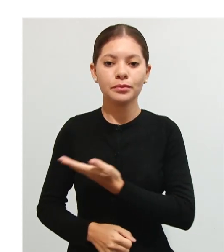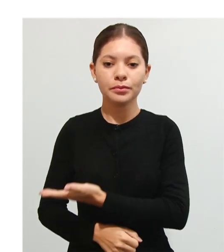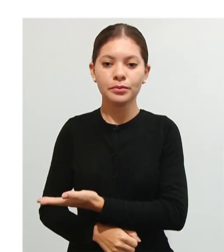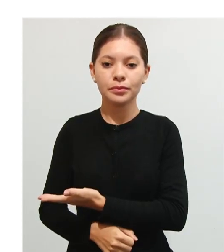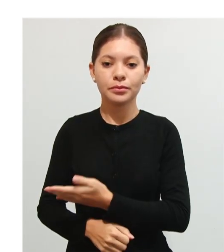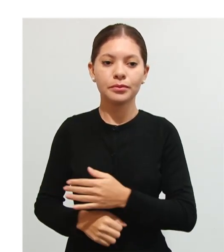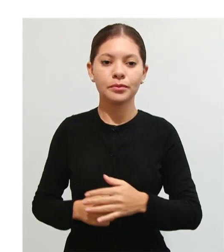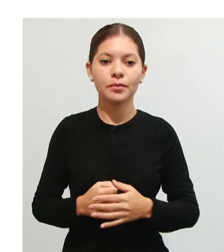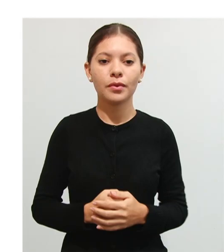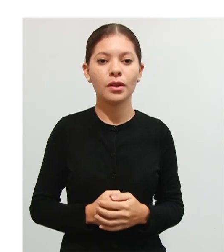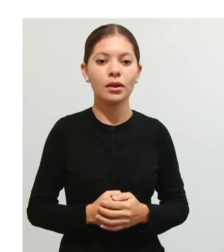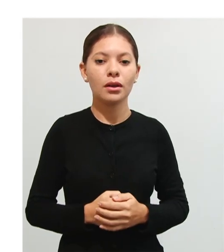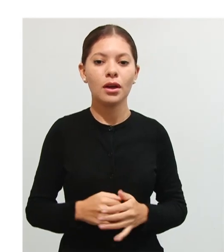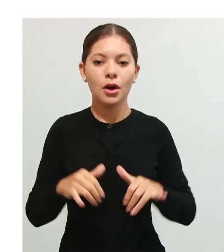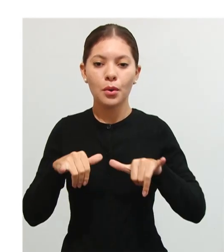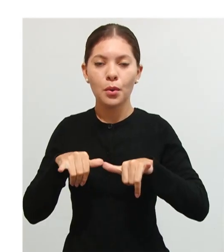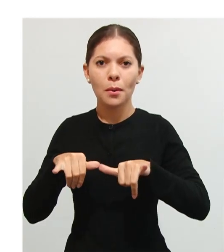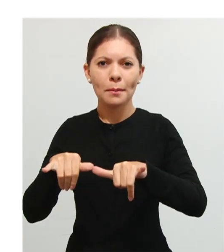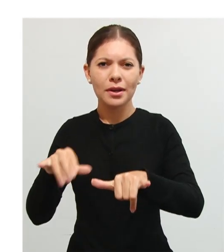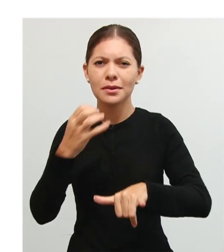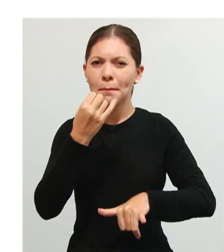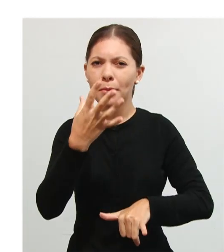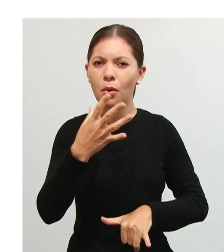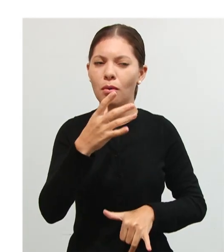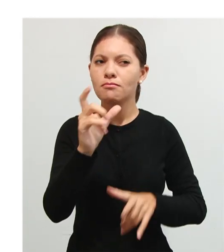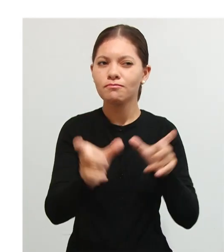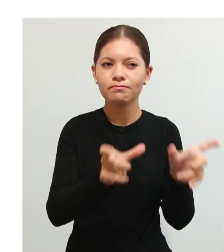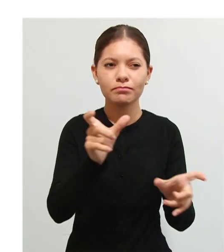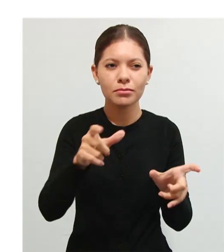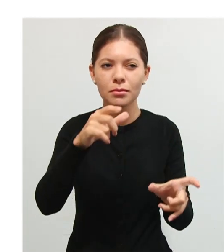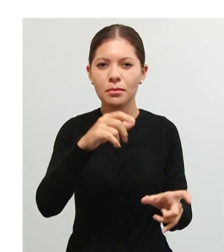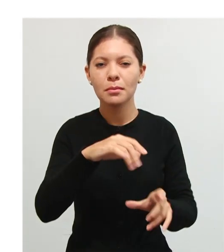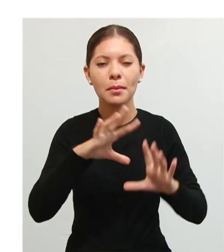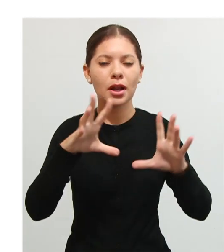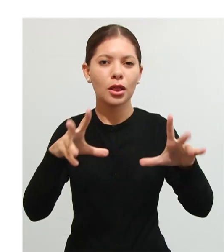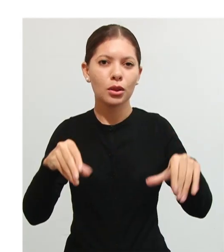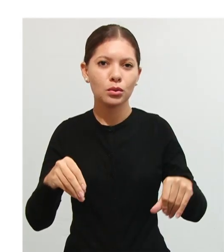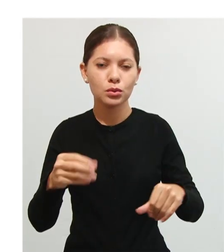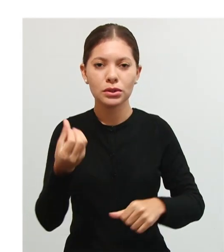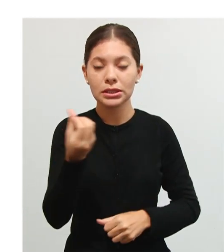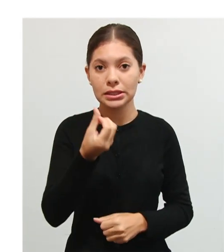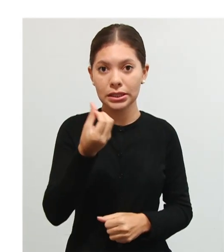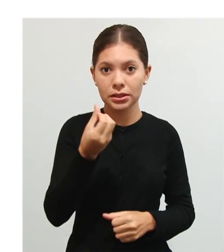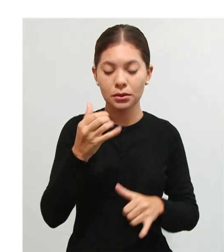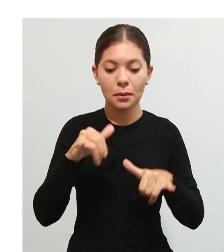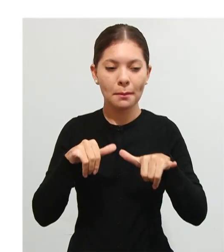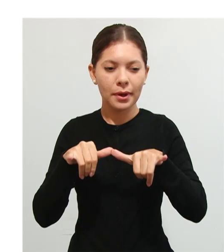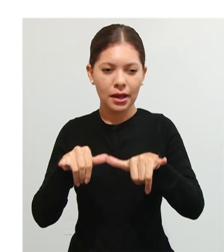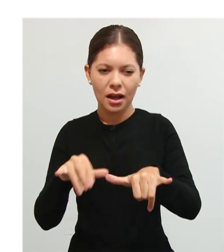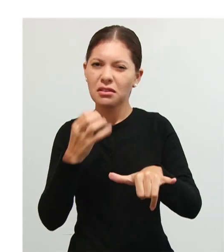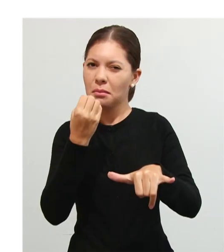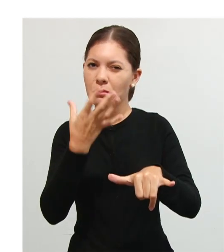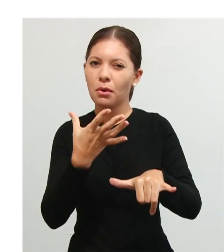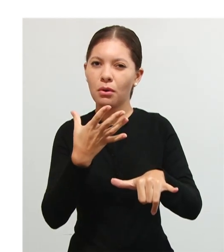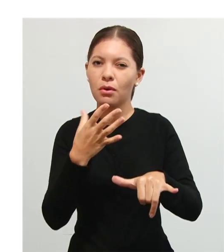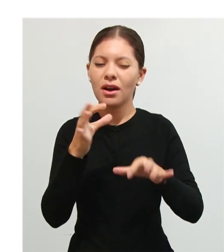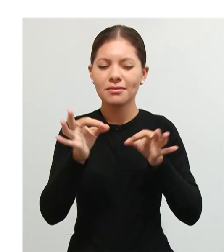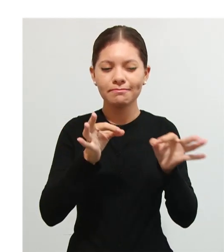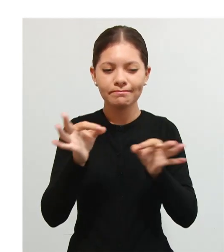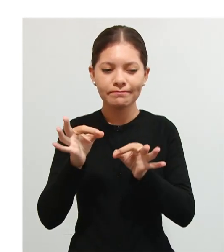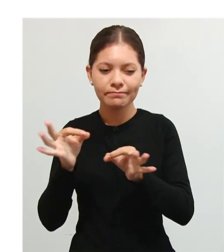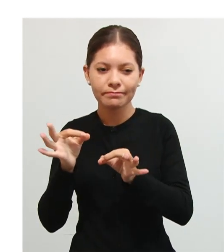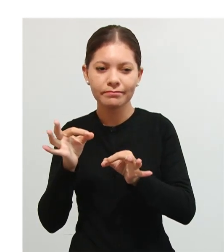comércio pode ser bom para todos. 6º, os mercados geralmente são uma boa maneira de organizar a